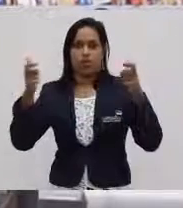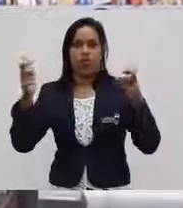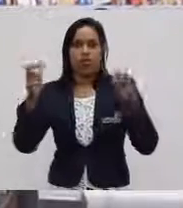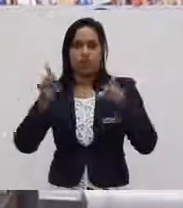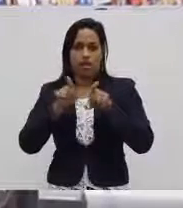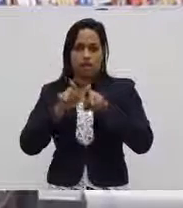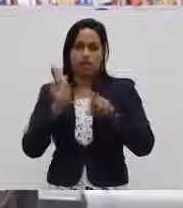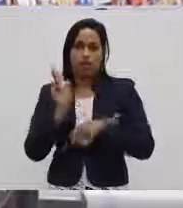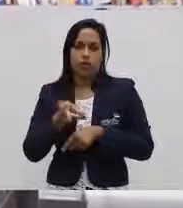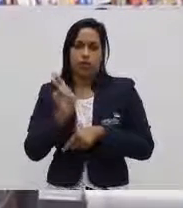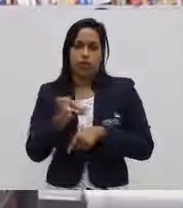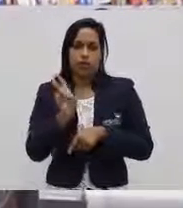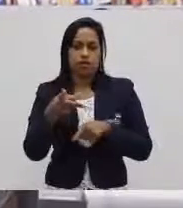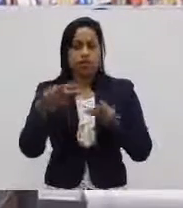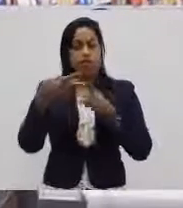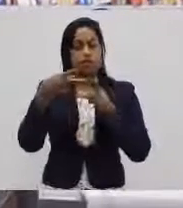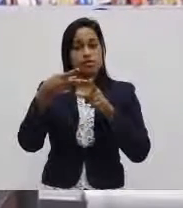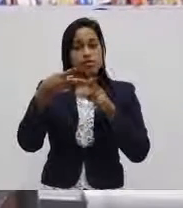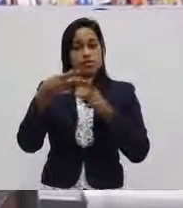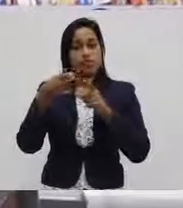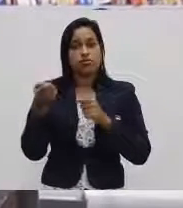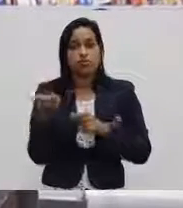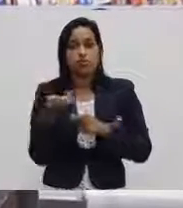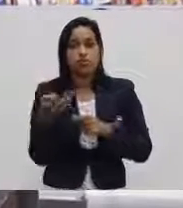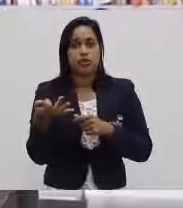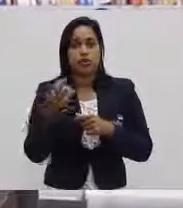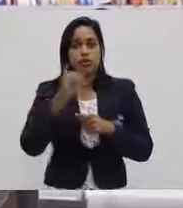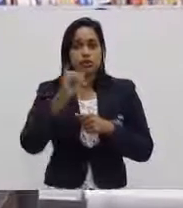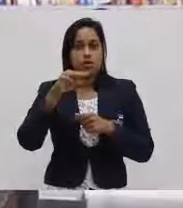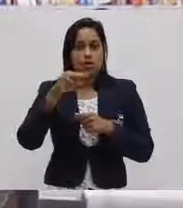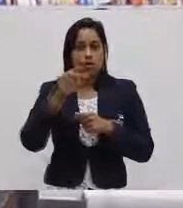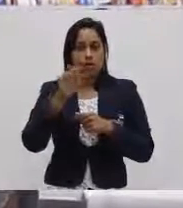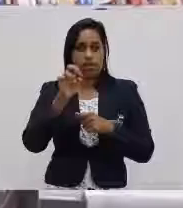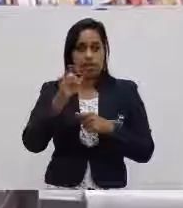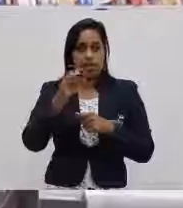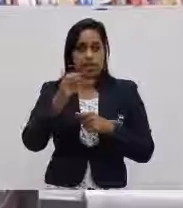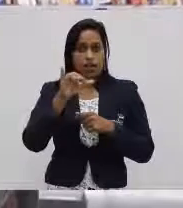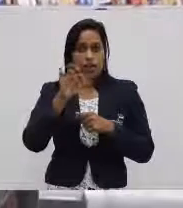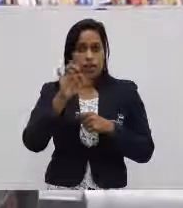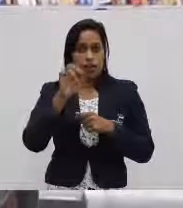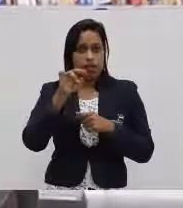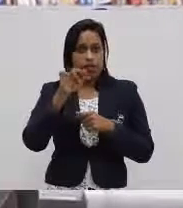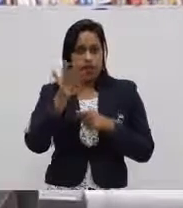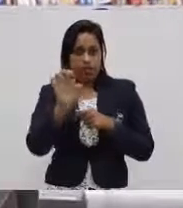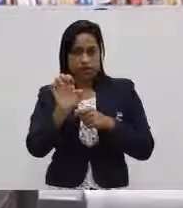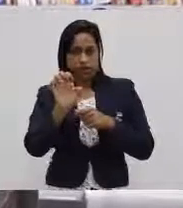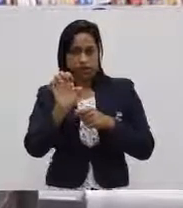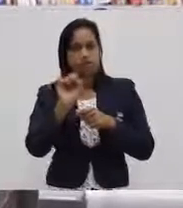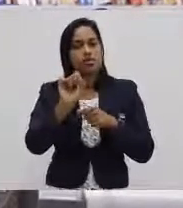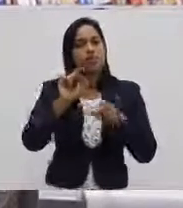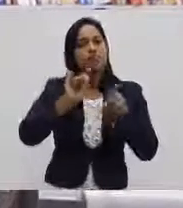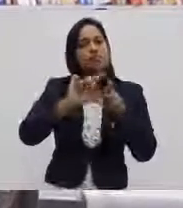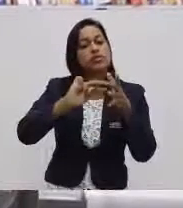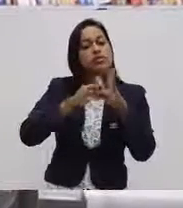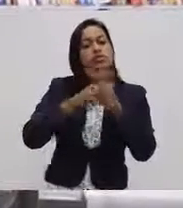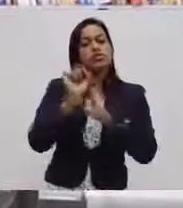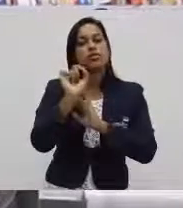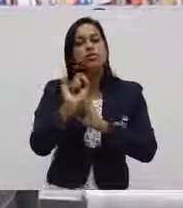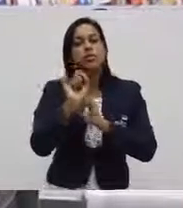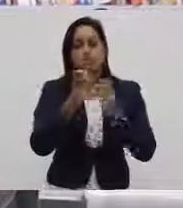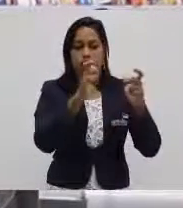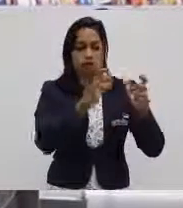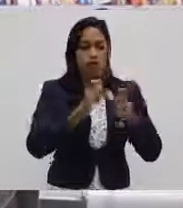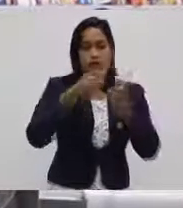A segunda, sistema de produção intermitente, que se divide em lotes ou por encomenda. E